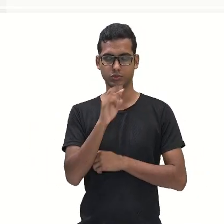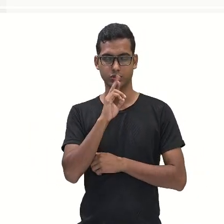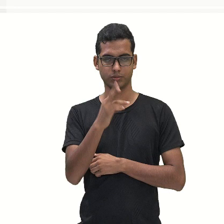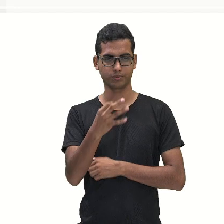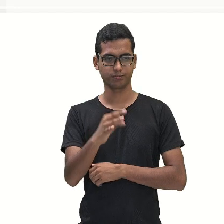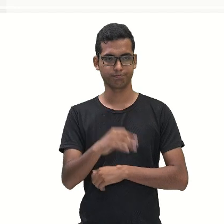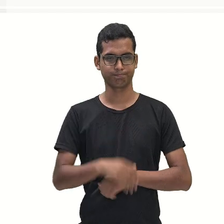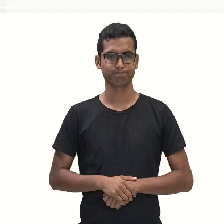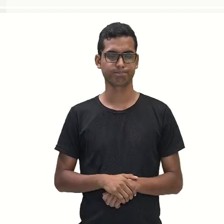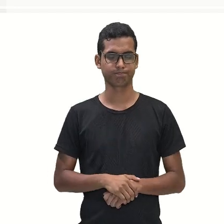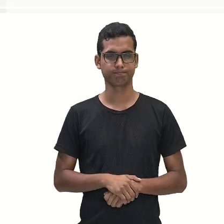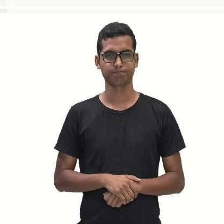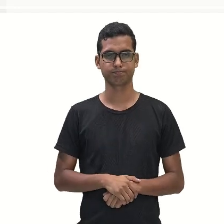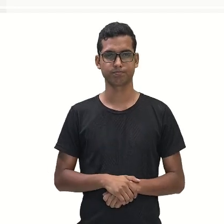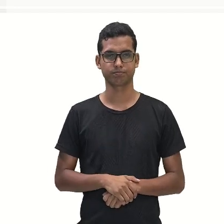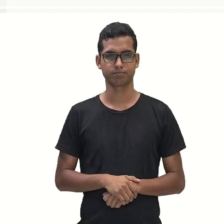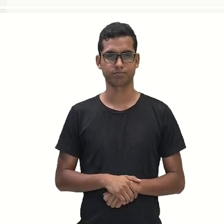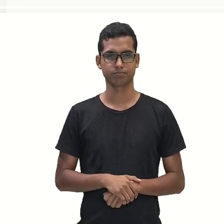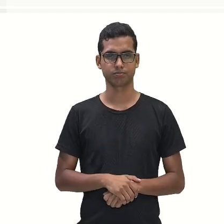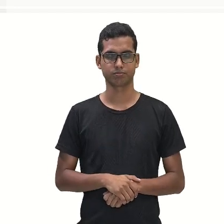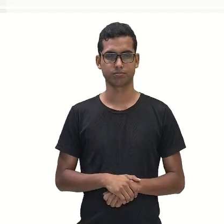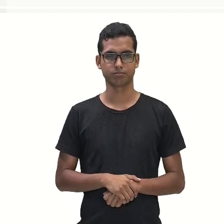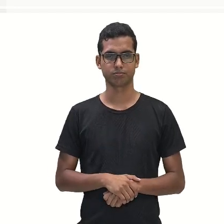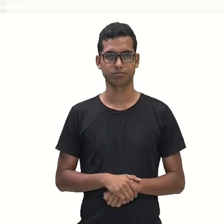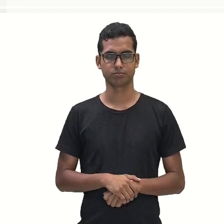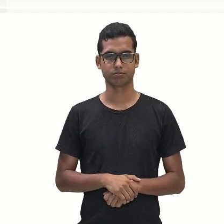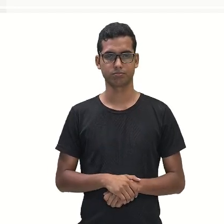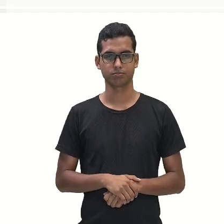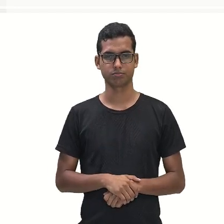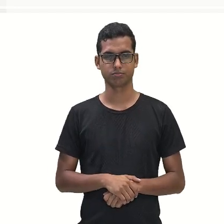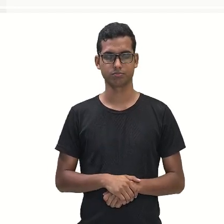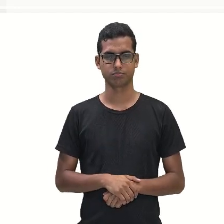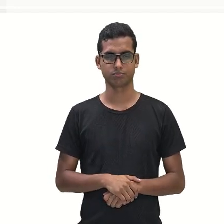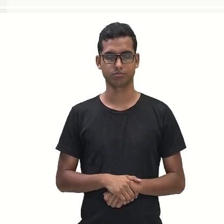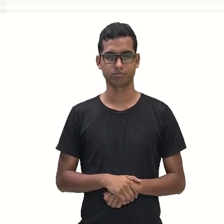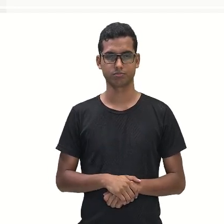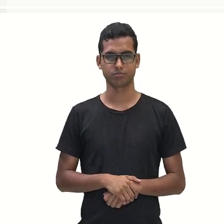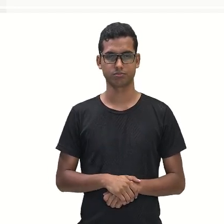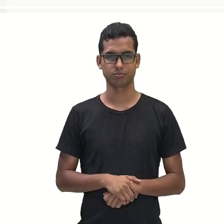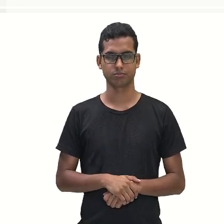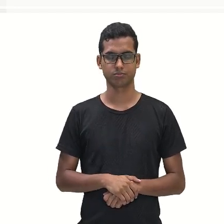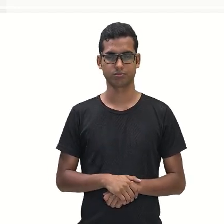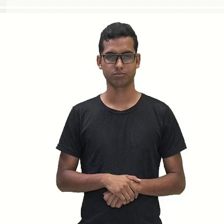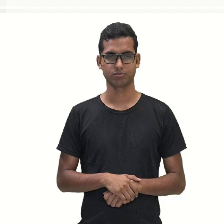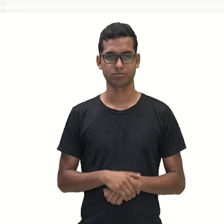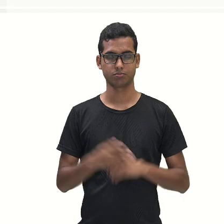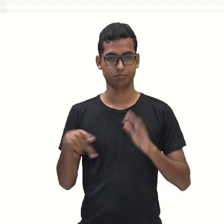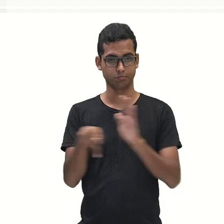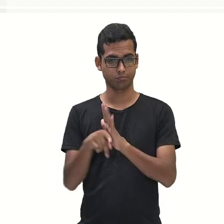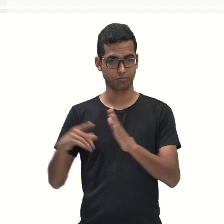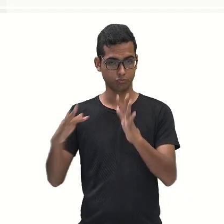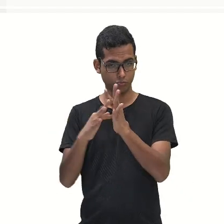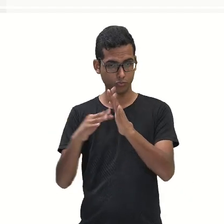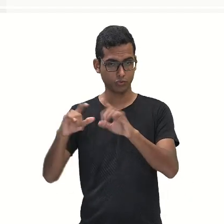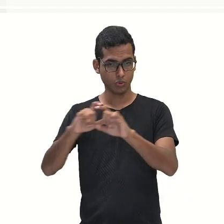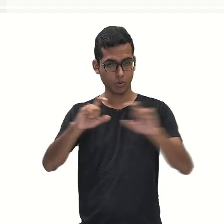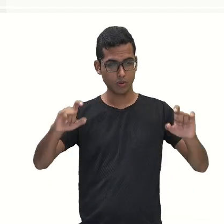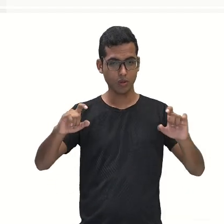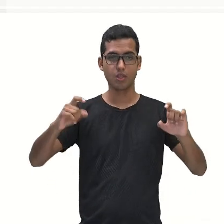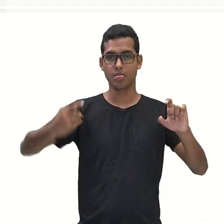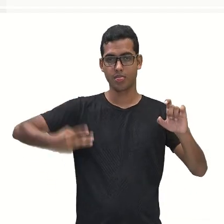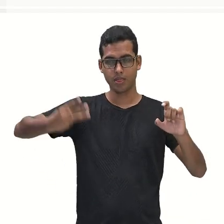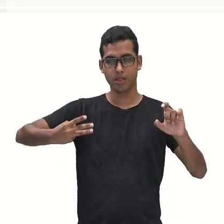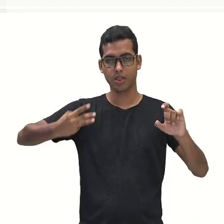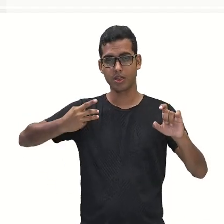Tá ok? Então, sendo assim, essa função do terceiro grau só tem uma única solução,